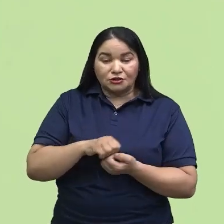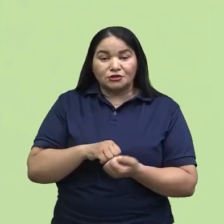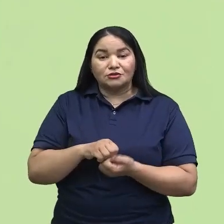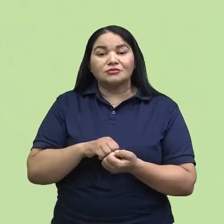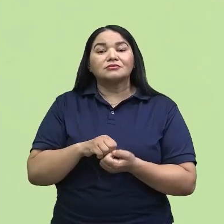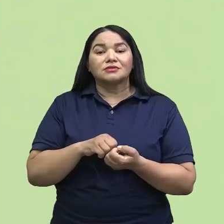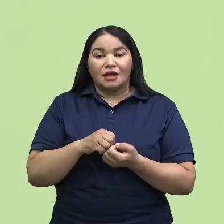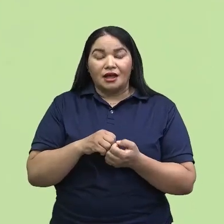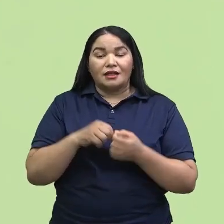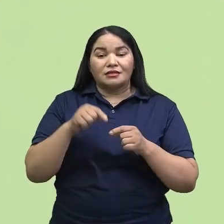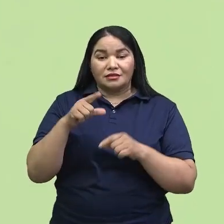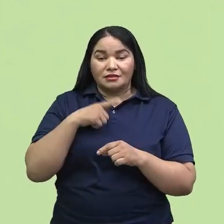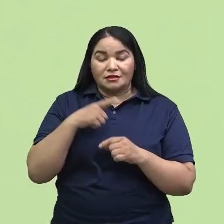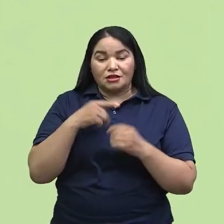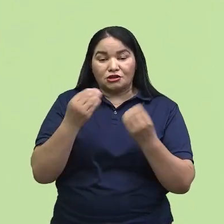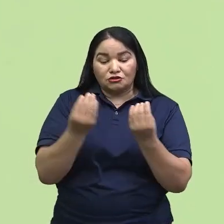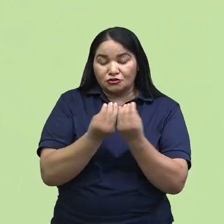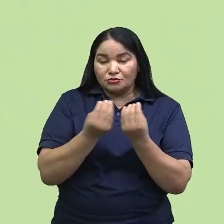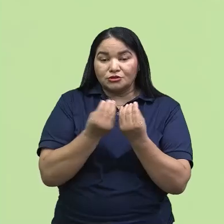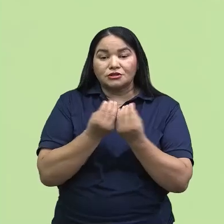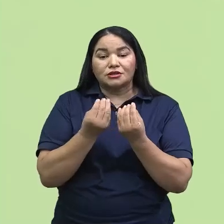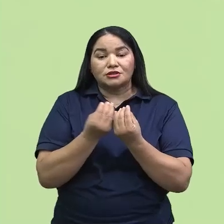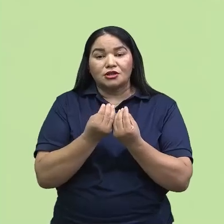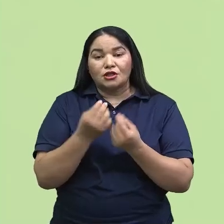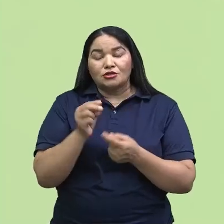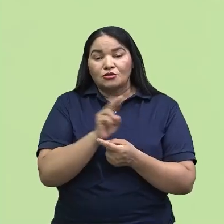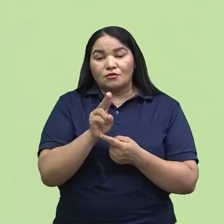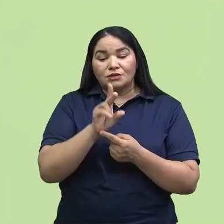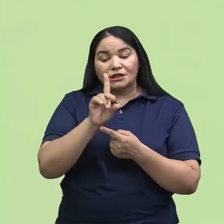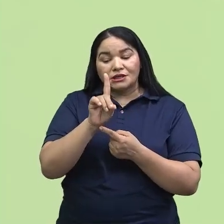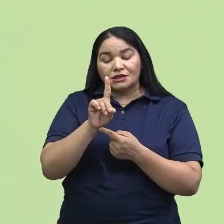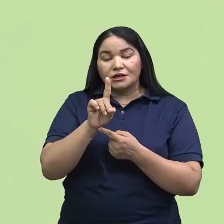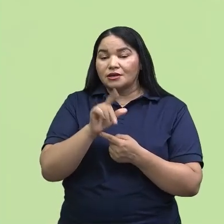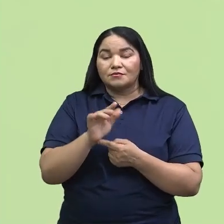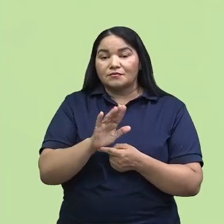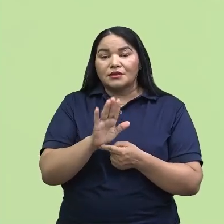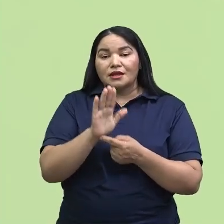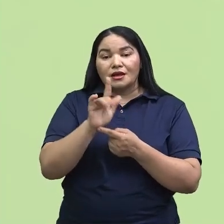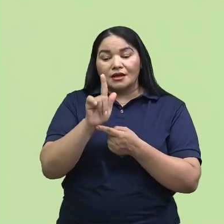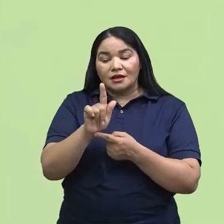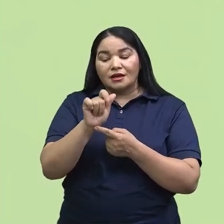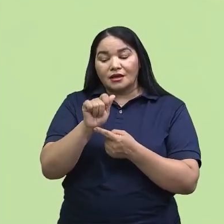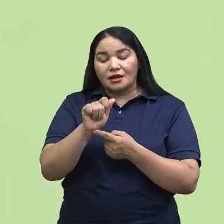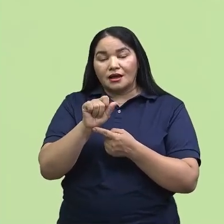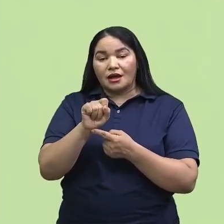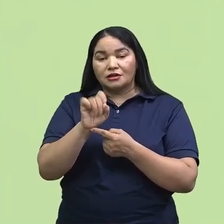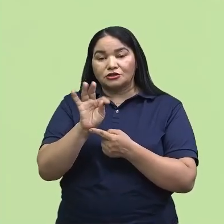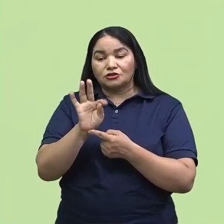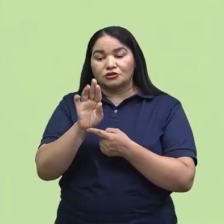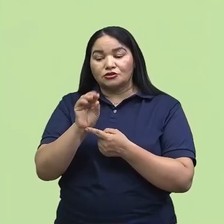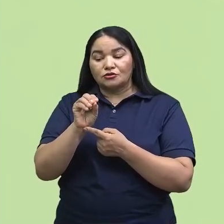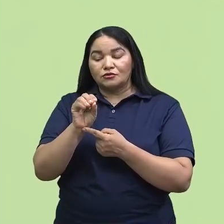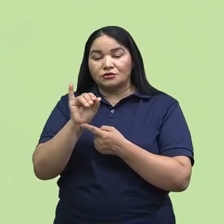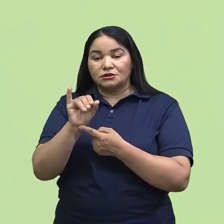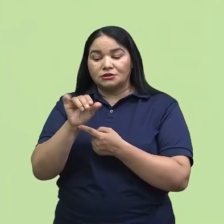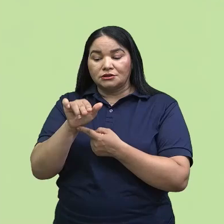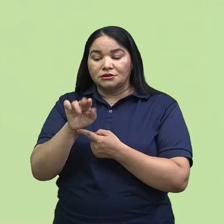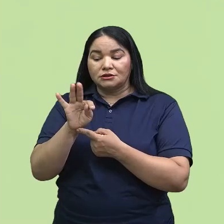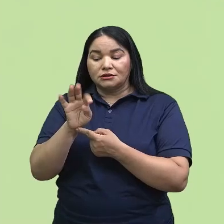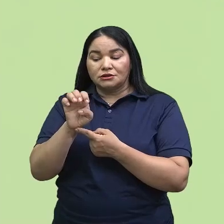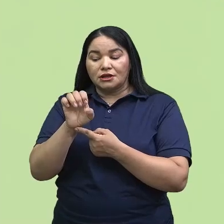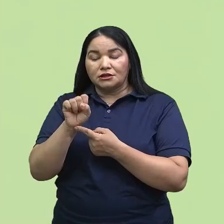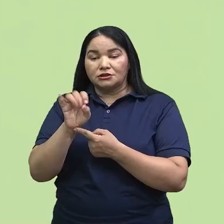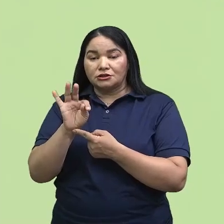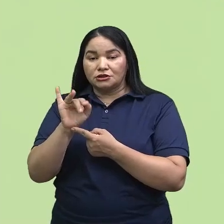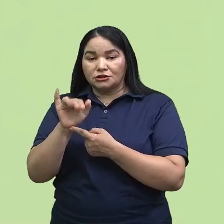trato gastrointestinal. Então, ele tem ali o caminho por onde o alimento vai percorrer, mas tem aqueles órgãos acessórios, como a gente